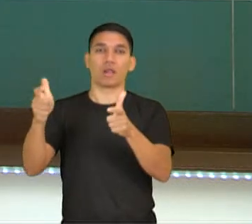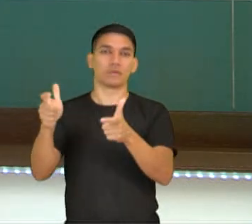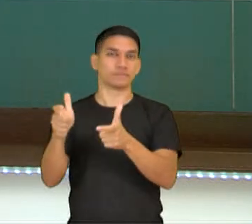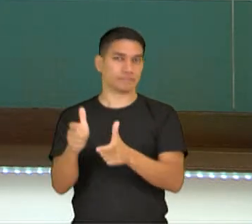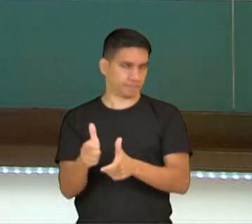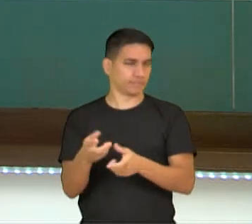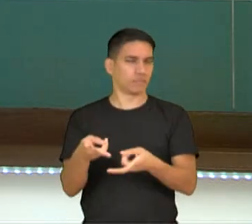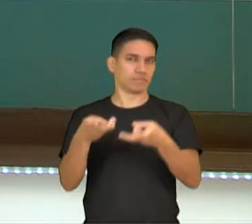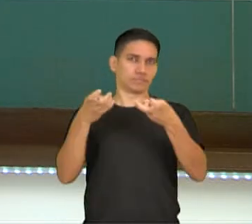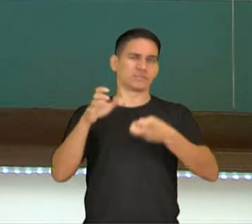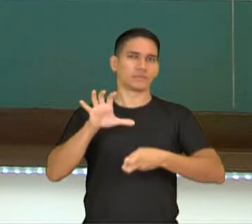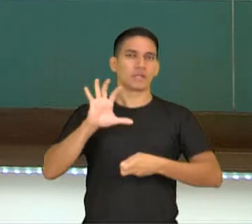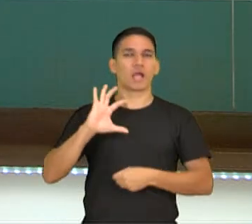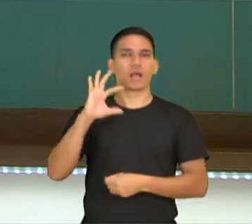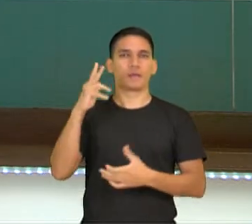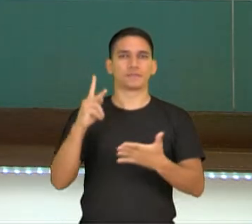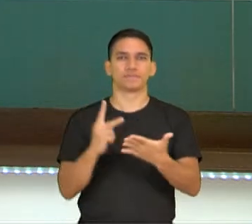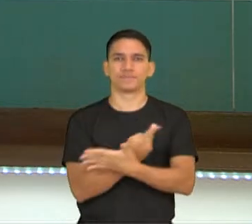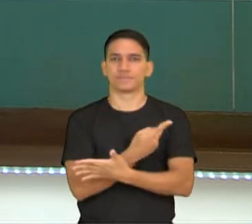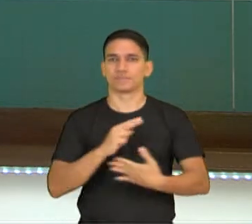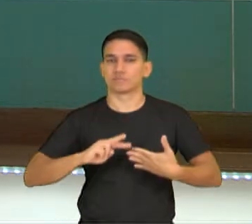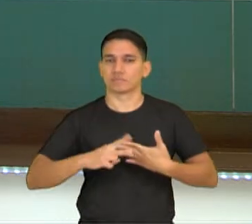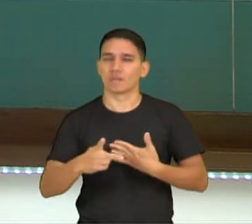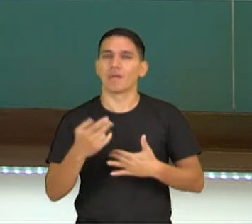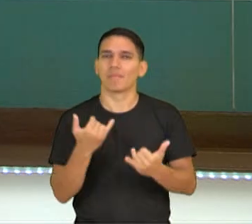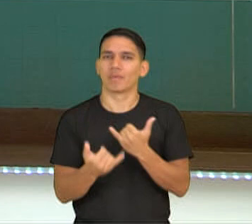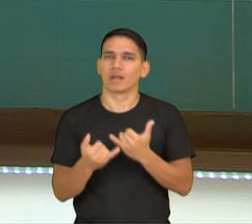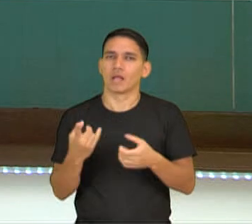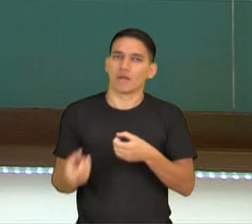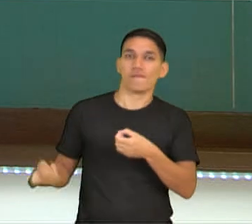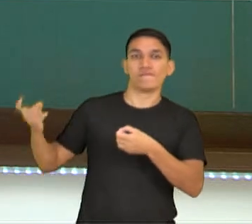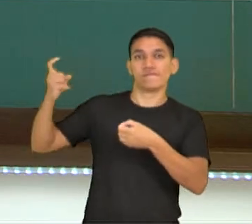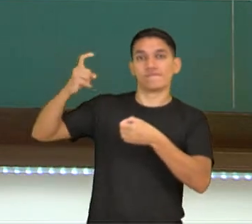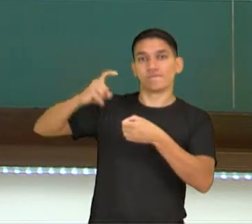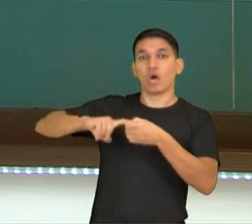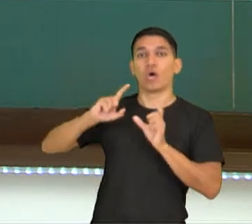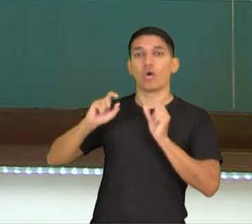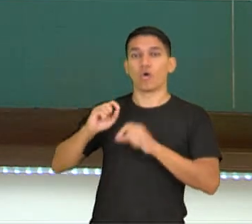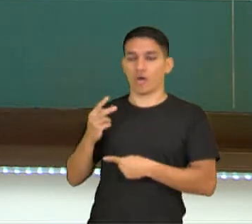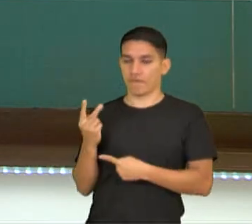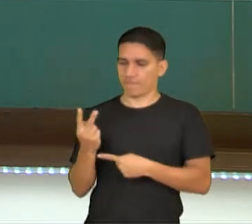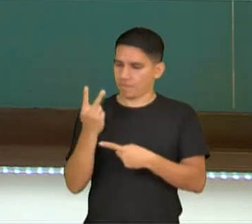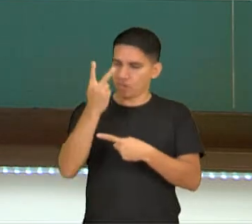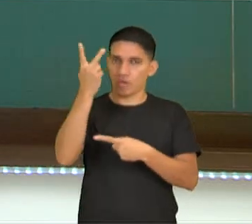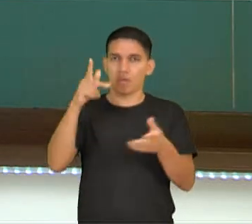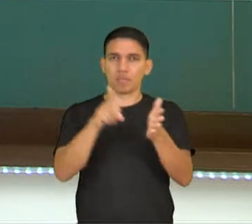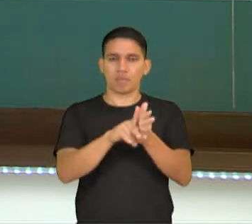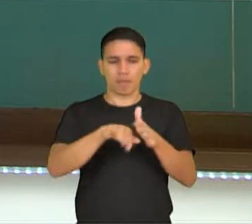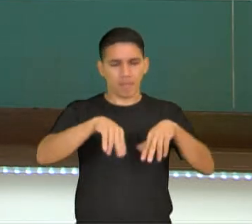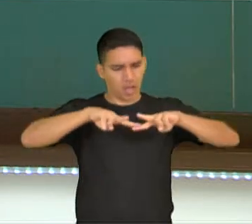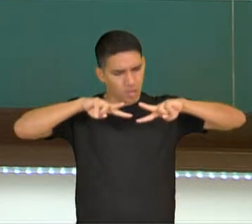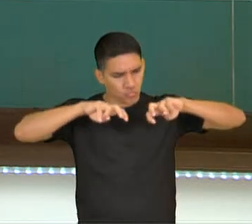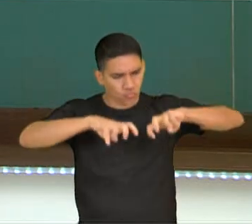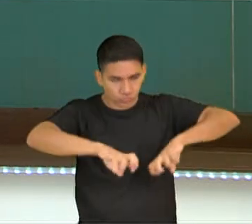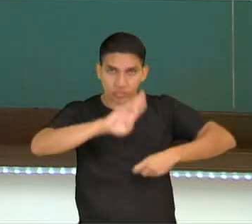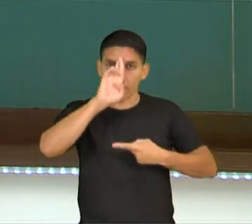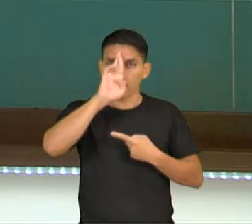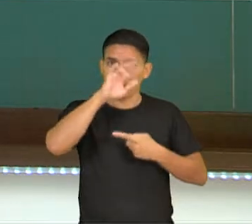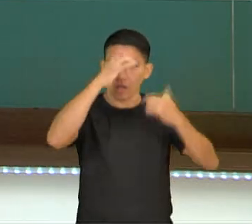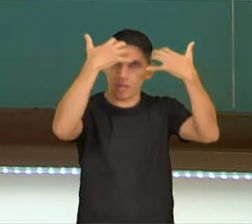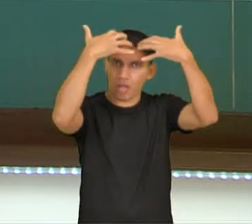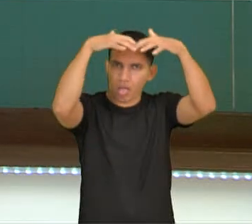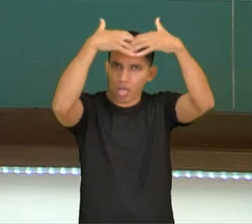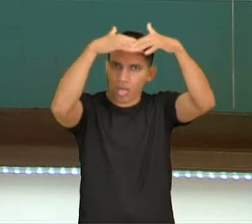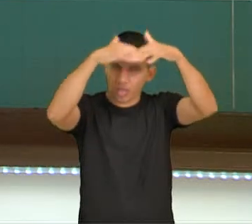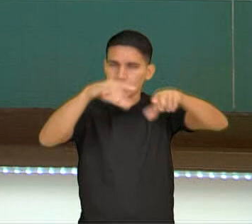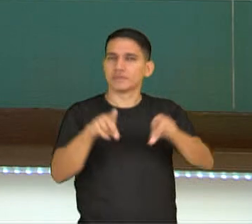gente vai ver essa volta, de certa forma, aos valores mais profundos da racionalidade, e obviamente a gente vai perceber